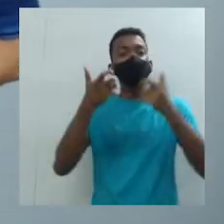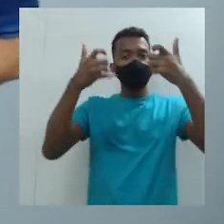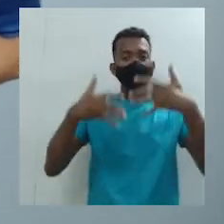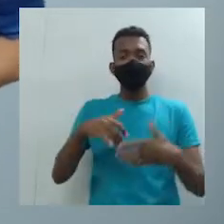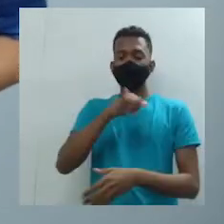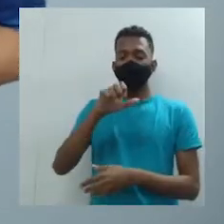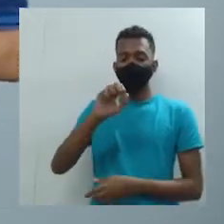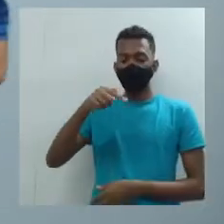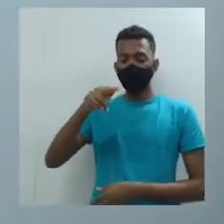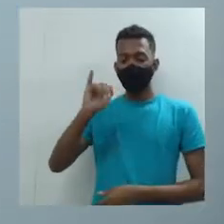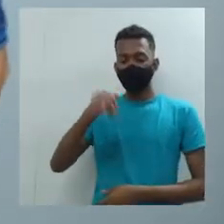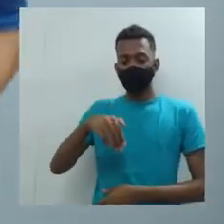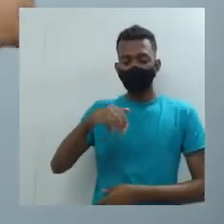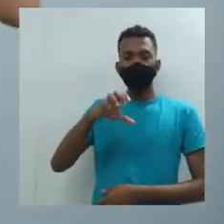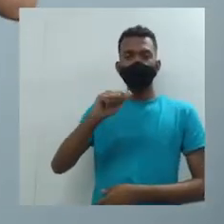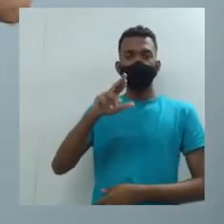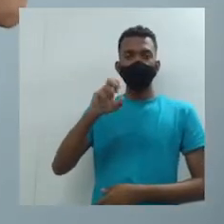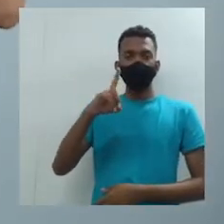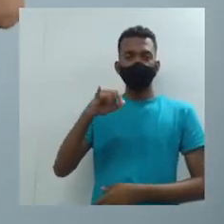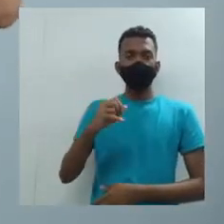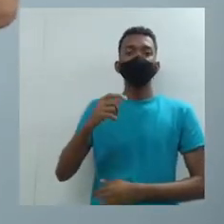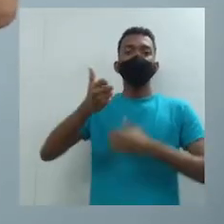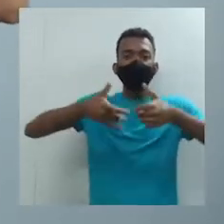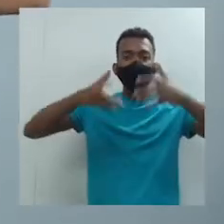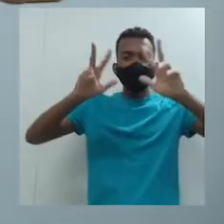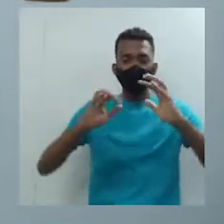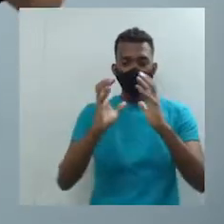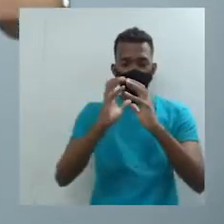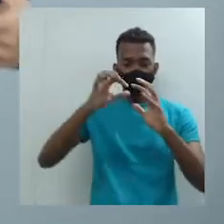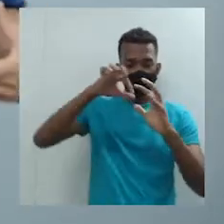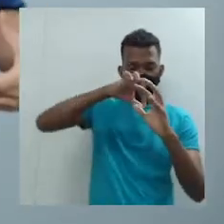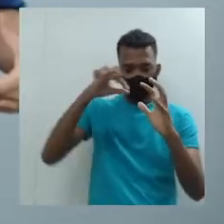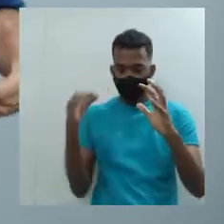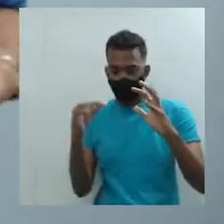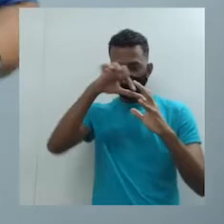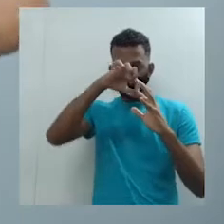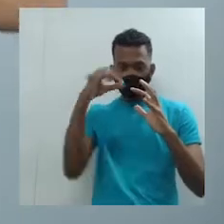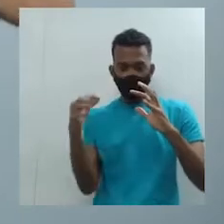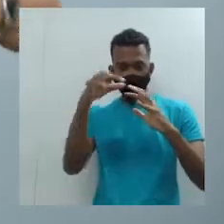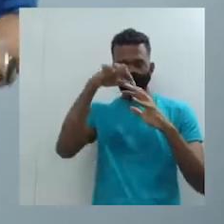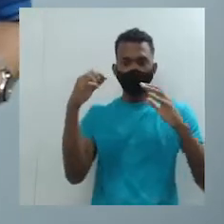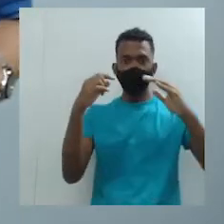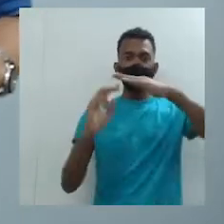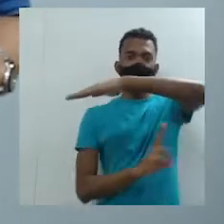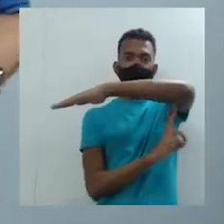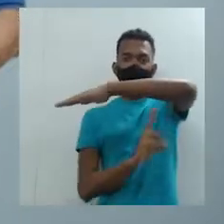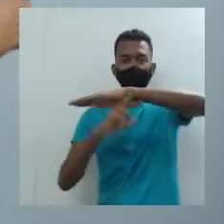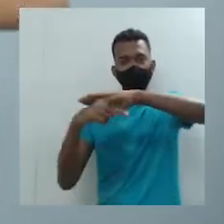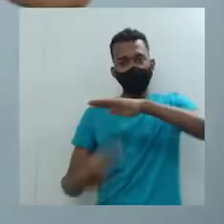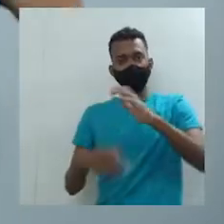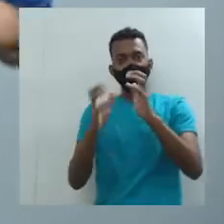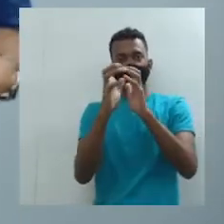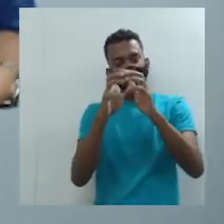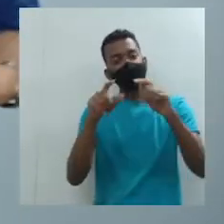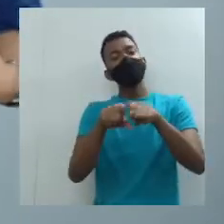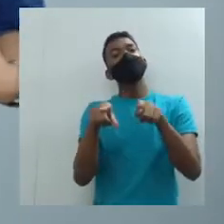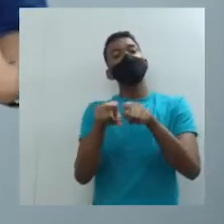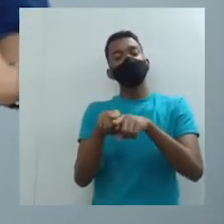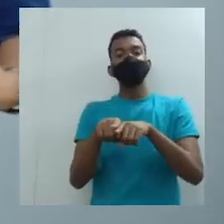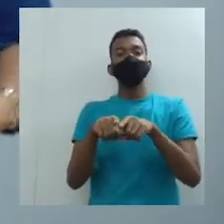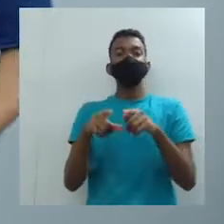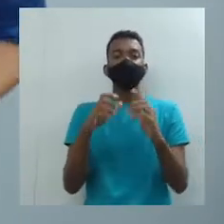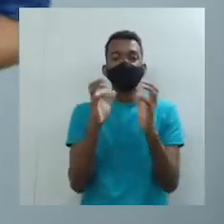Joaquim Cardoso, poeta das pontes? A poesia das pontes do Recife, das ruas do Recife